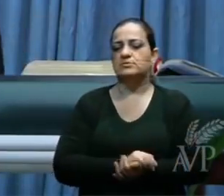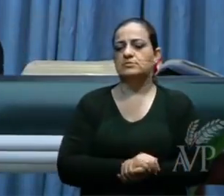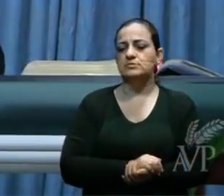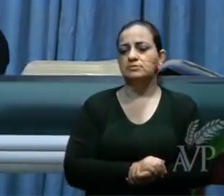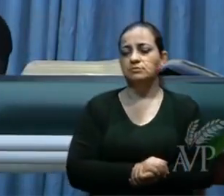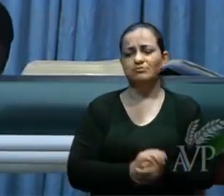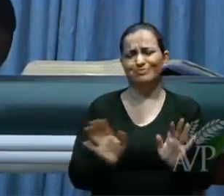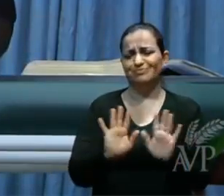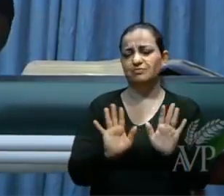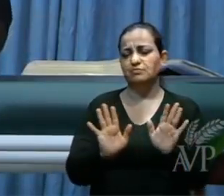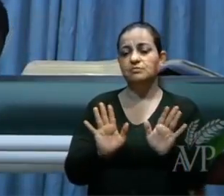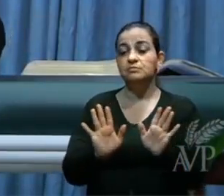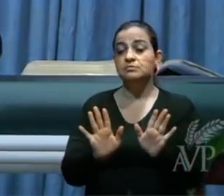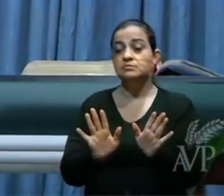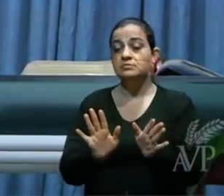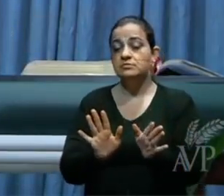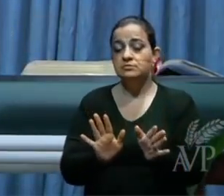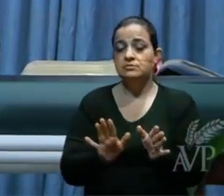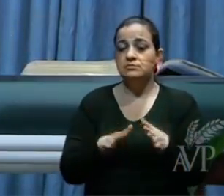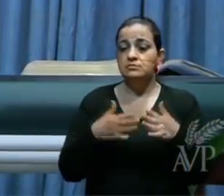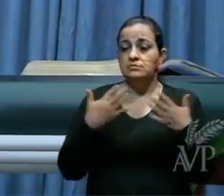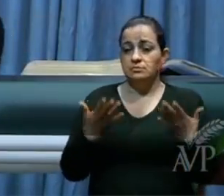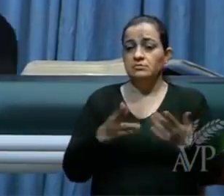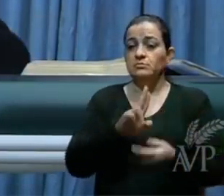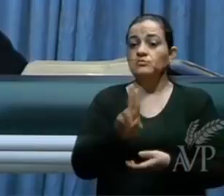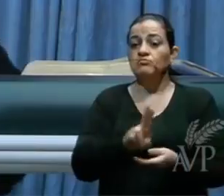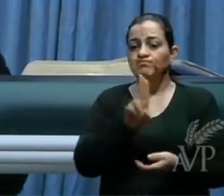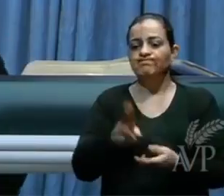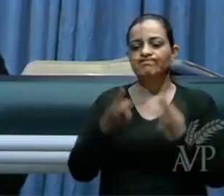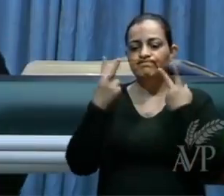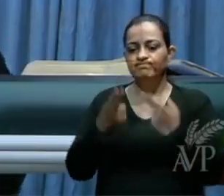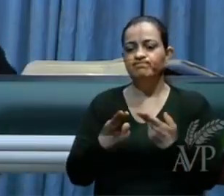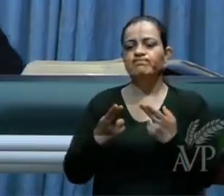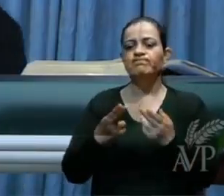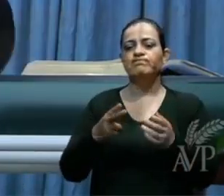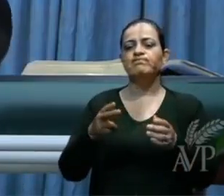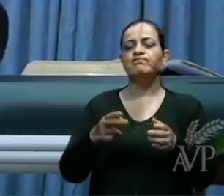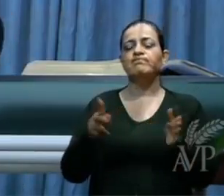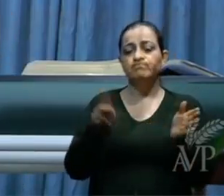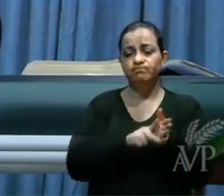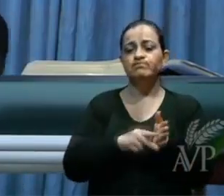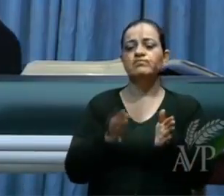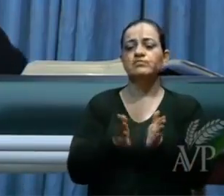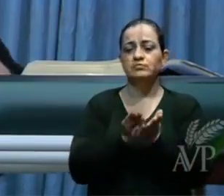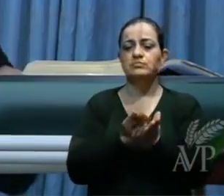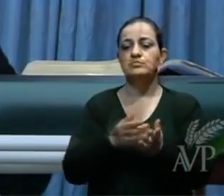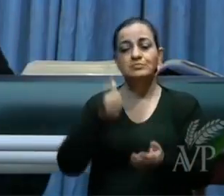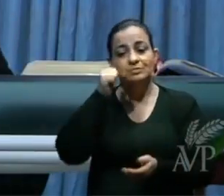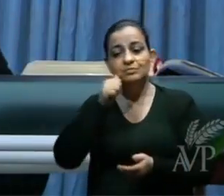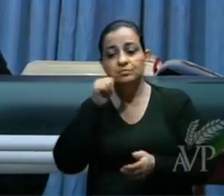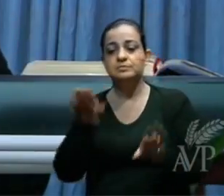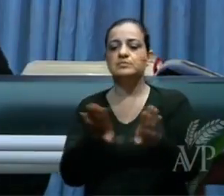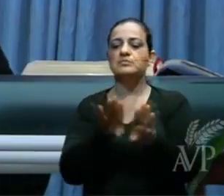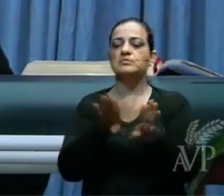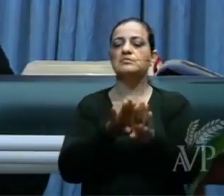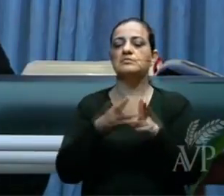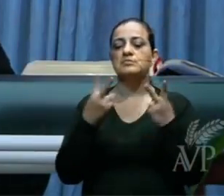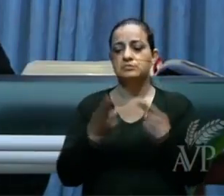não mas é vista como um cristão vista como a cristã